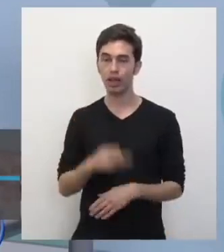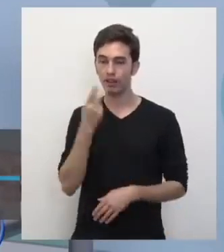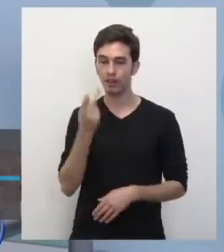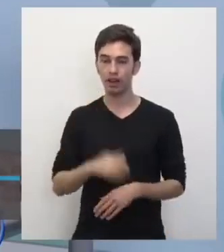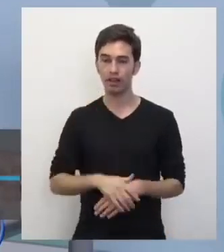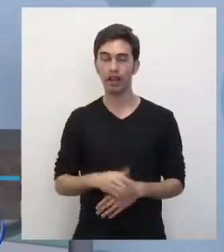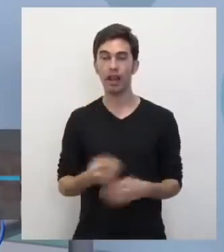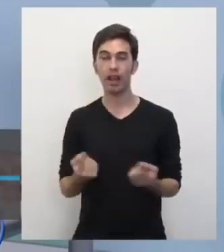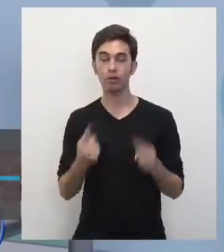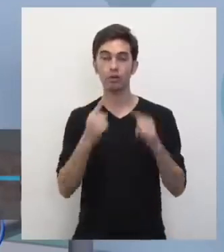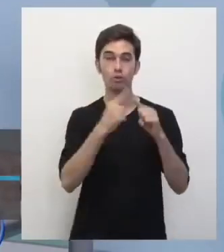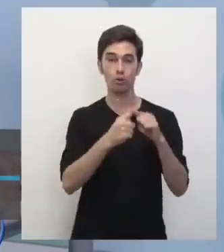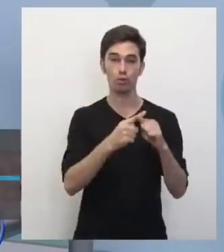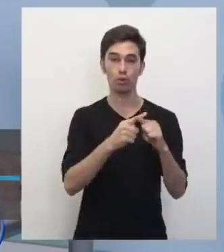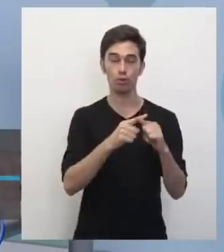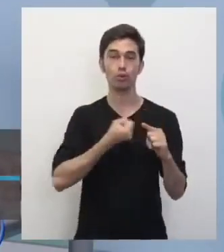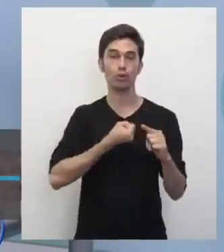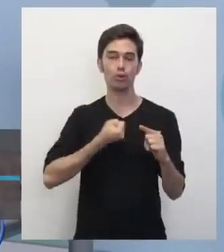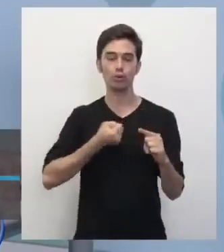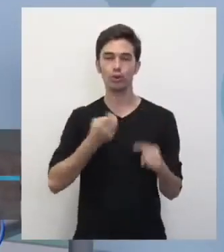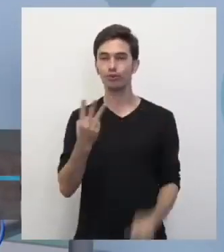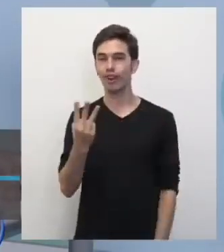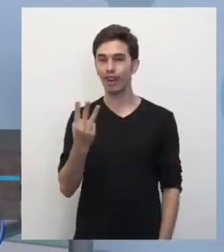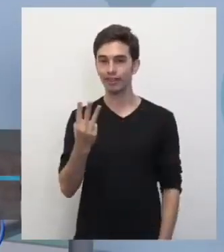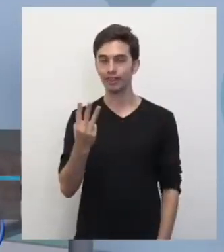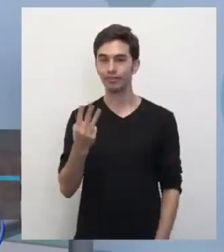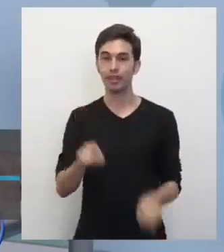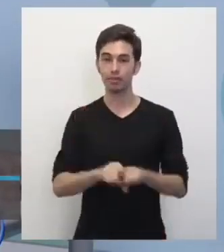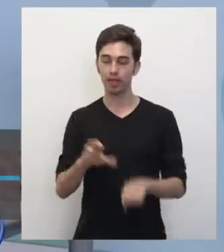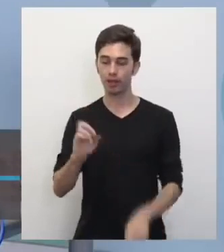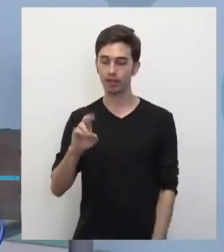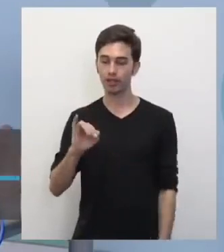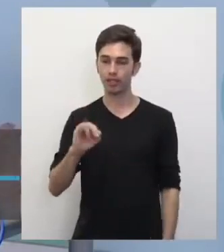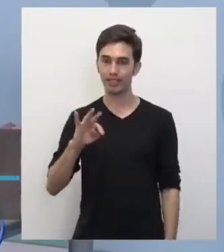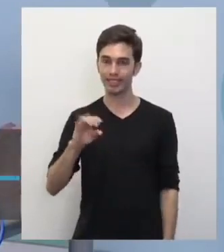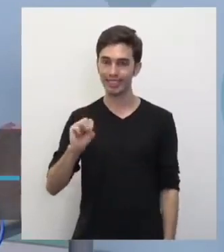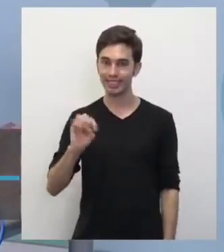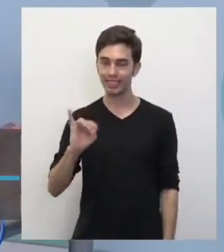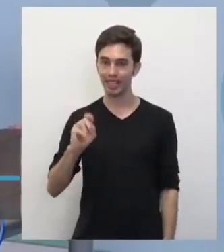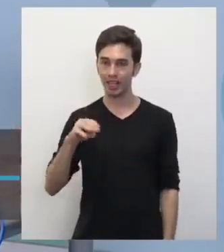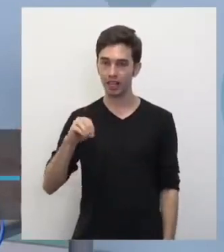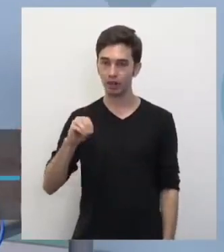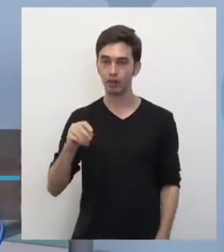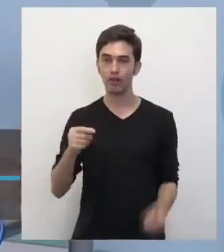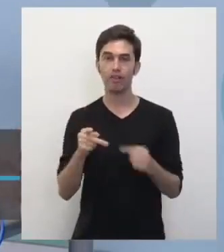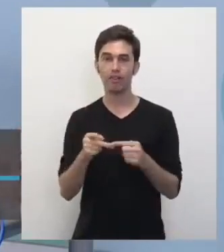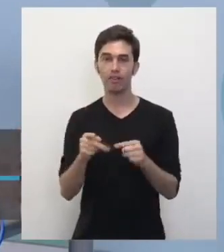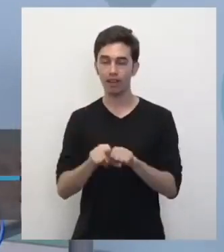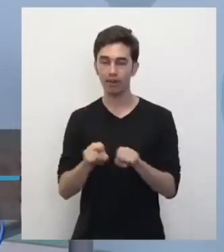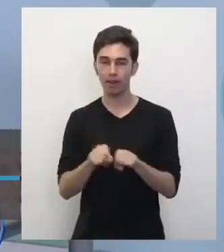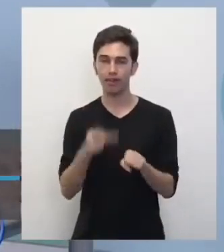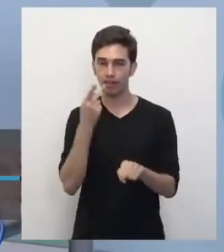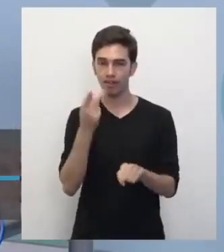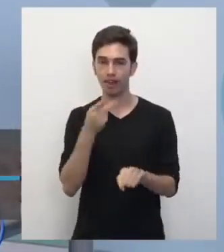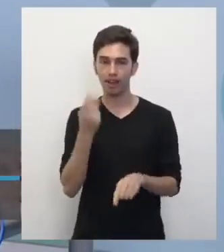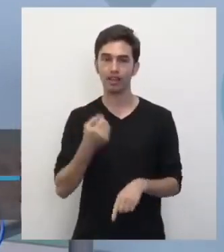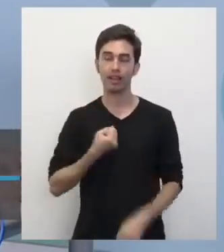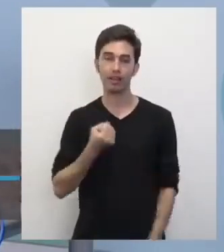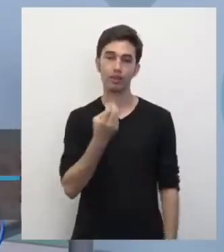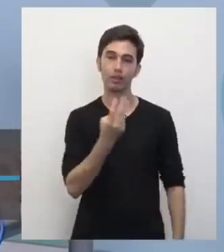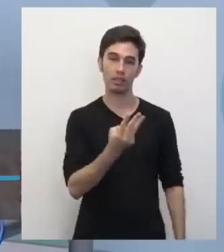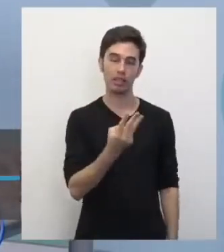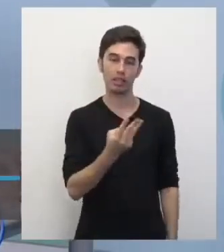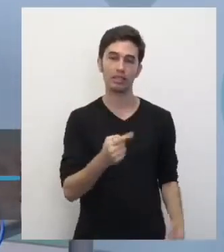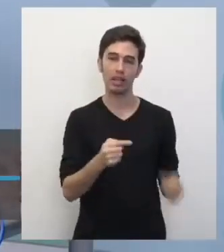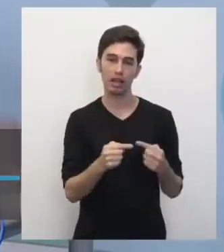são os múltiplos de 3. O professor Cristiano também, tá? Ele diz que aumenta somando 3 unidades ao número anterior.